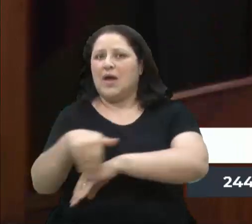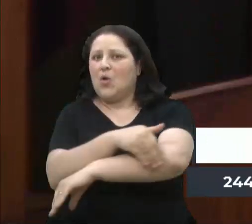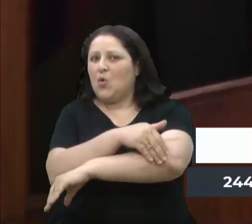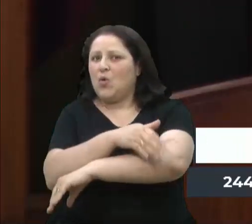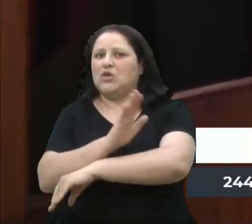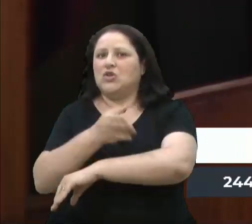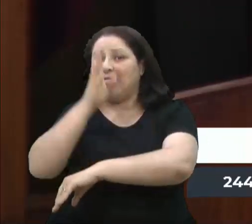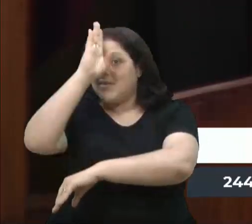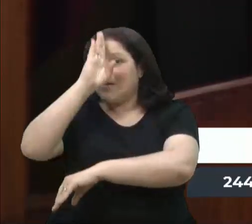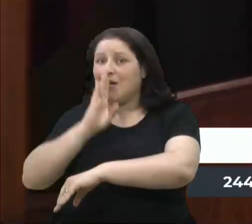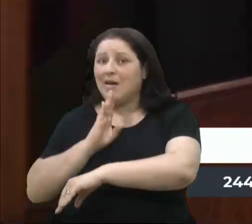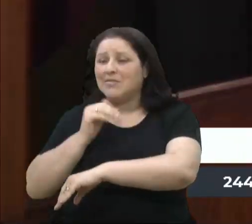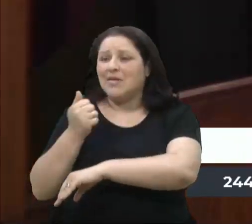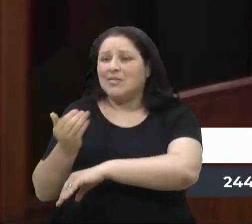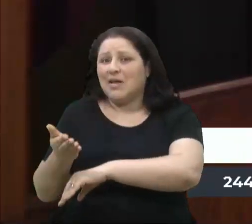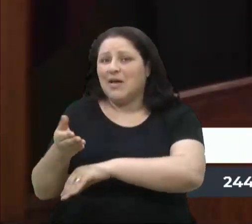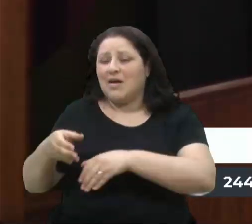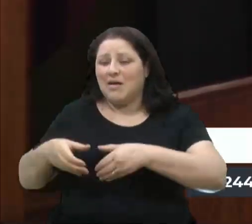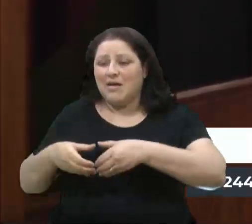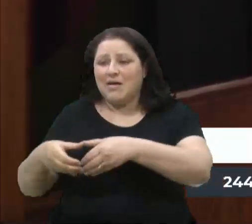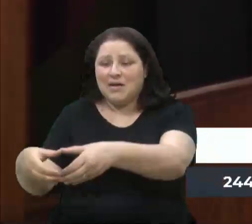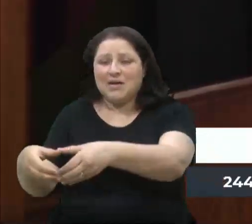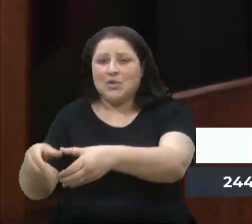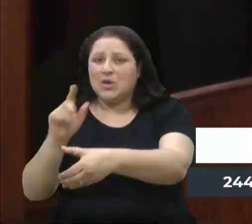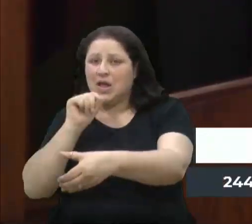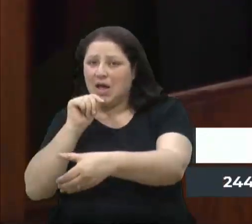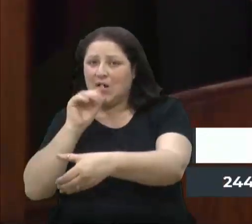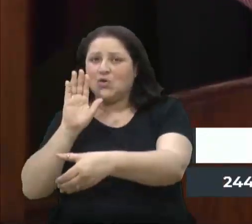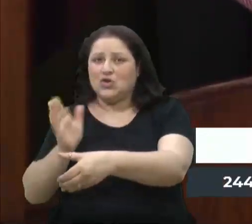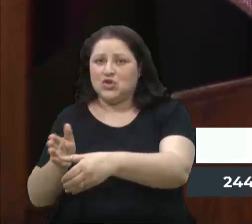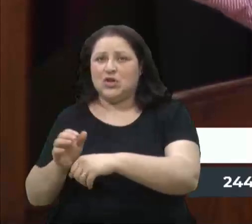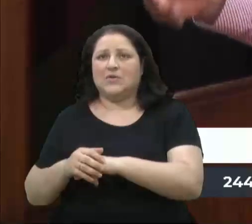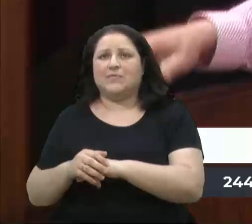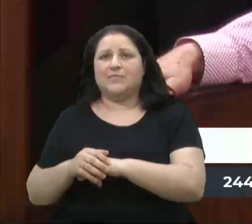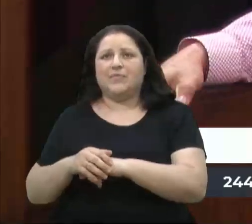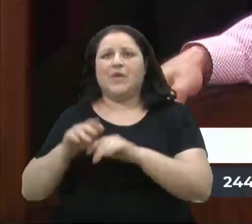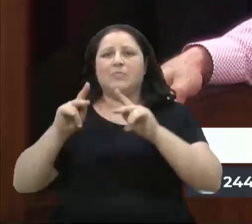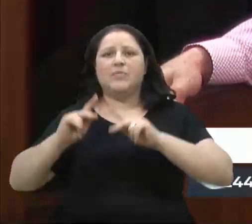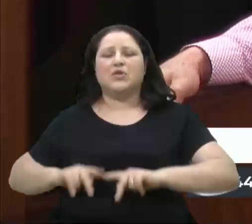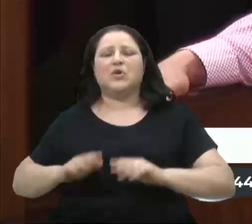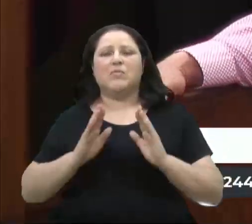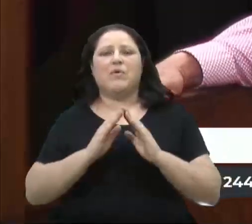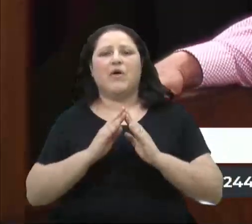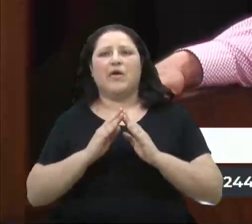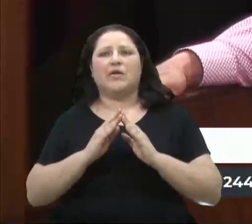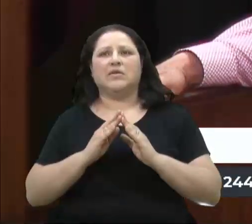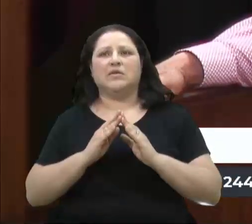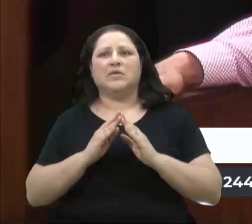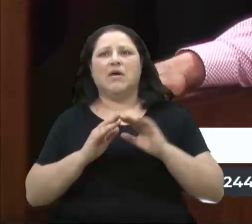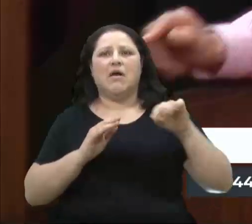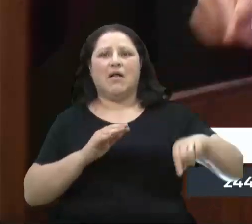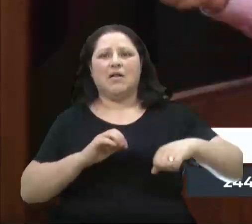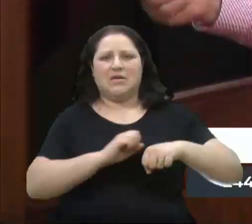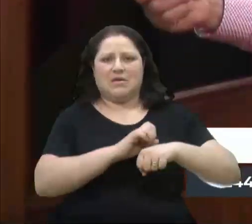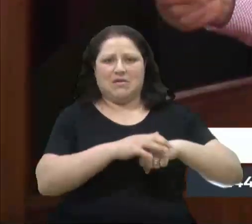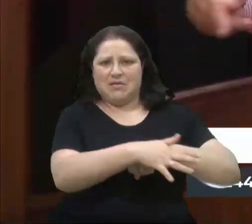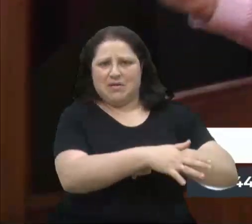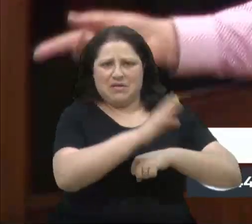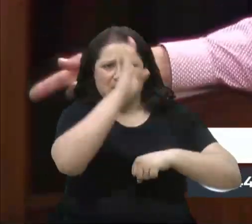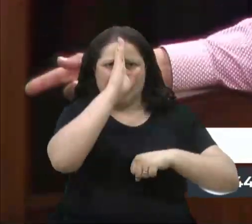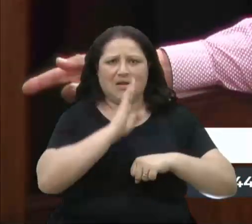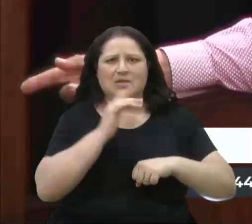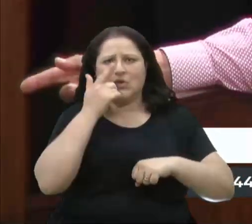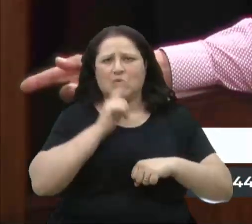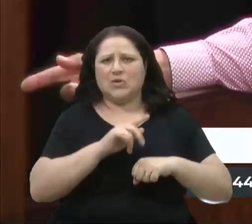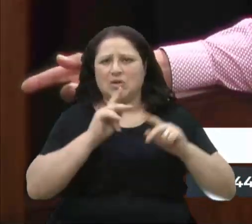vereador Santos. Eu apanho isso. E lá naquelas regiões que eles moram lá, eles dizem, como é que lá no Alto de Galópolis foi de graça? E ainda